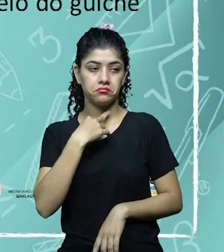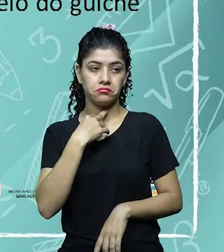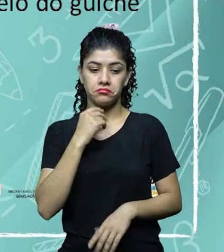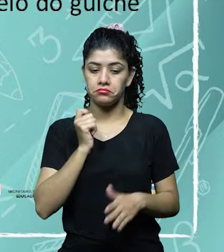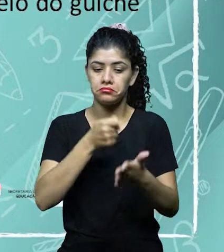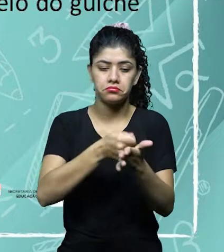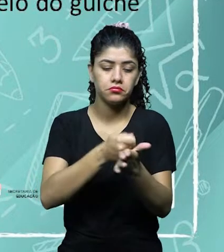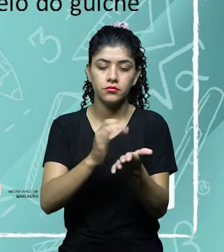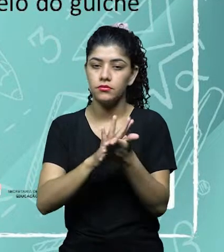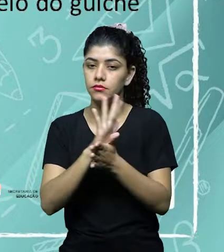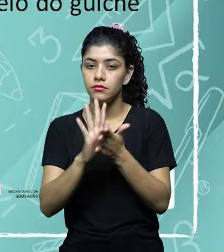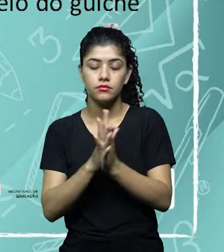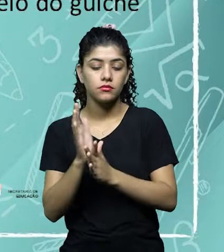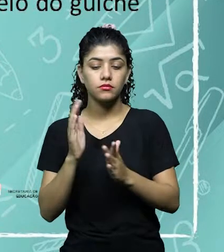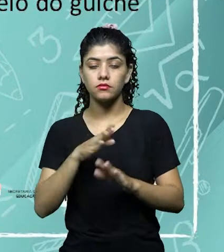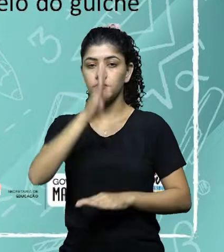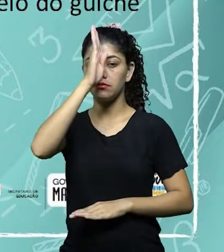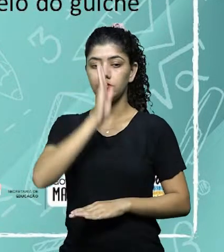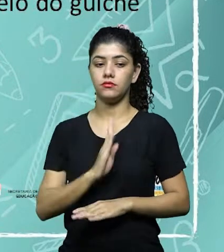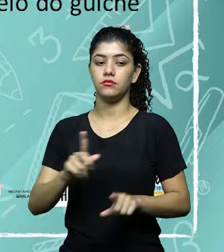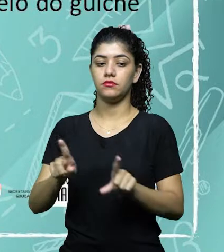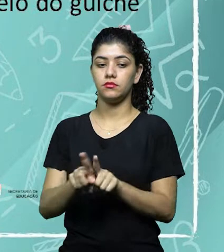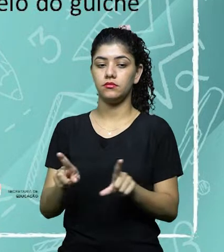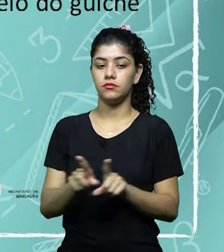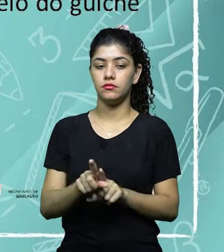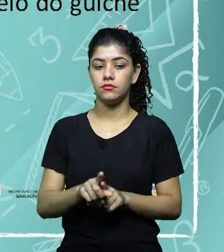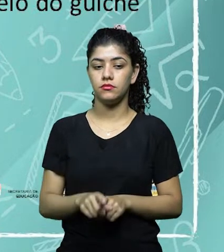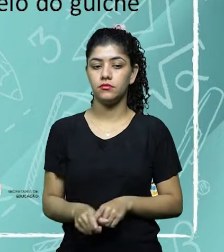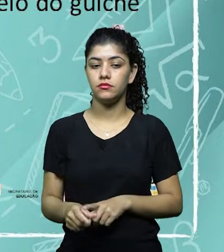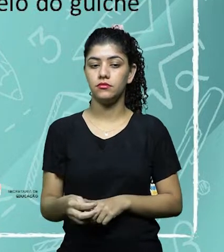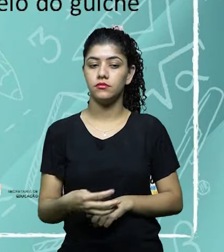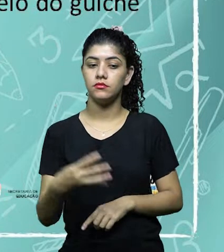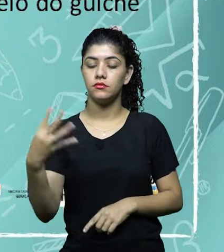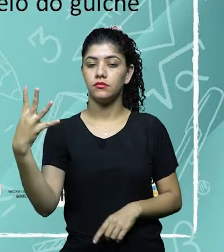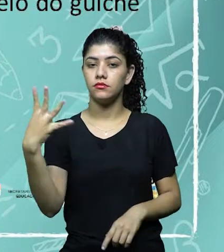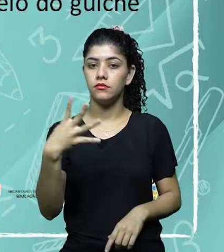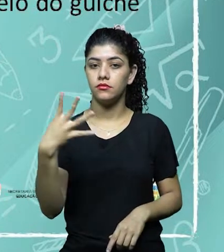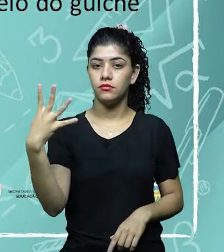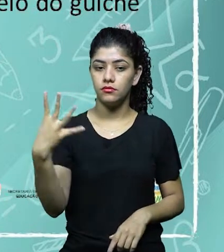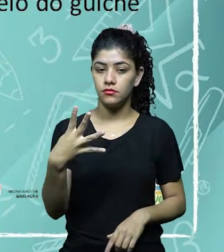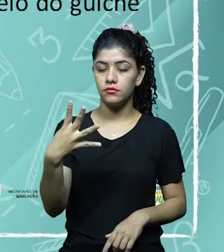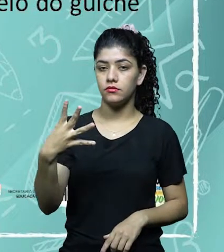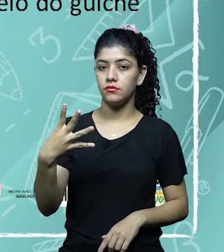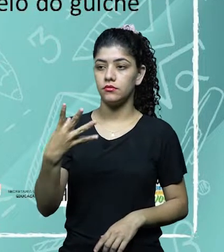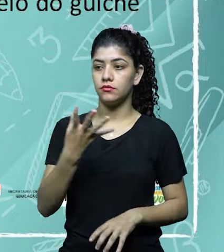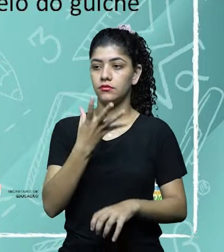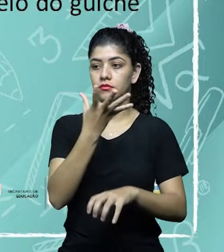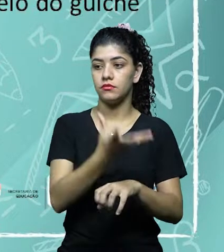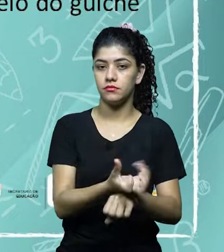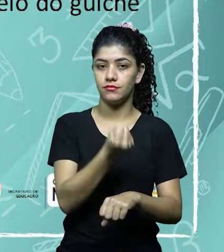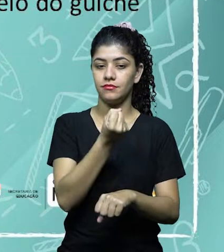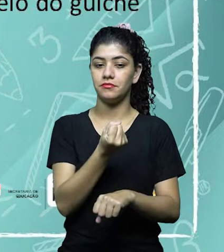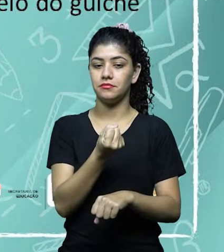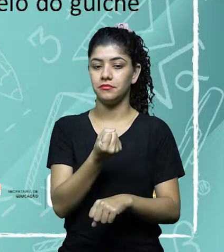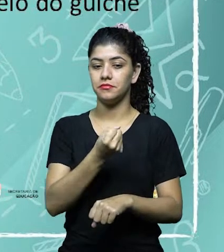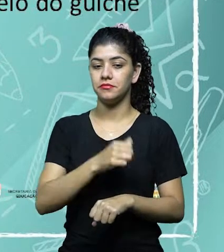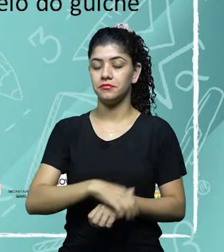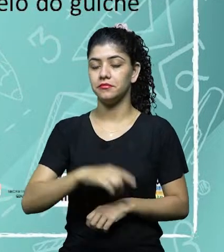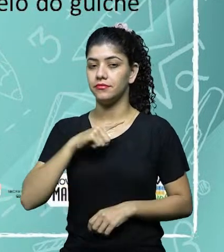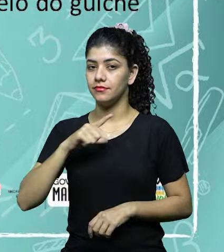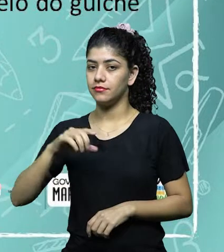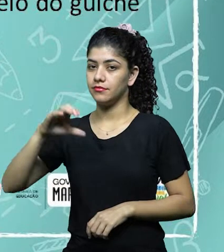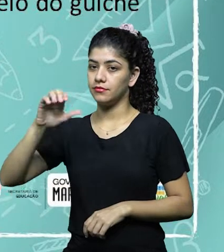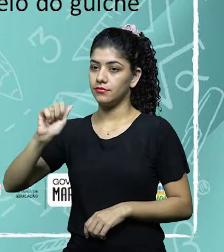pode lhe cobrar nada por isso. Você tem direito a 4 saques em guichê de caixa, ou seja, no caixa